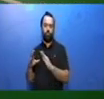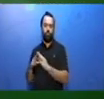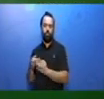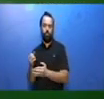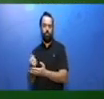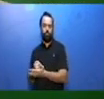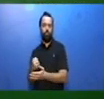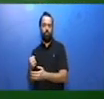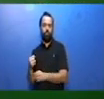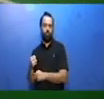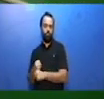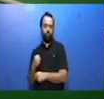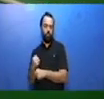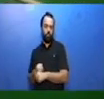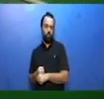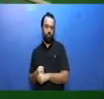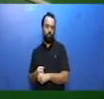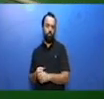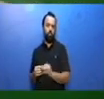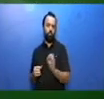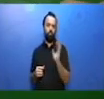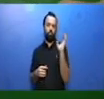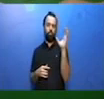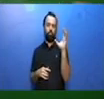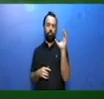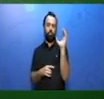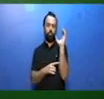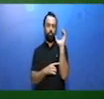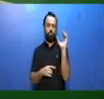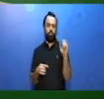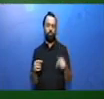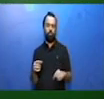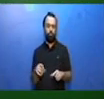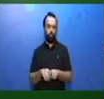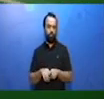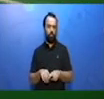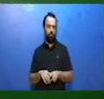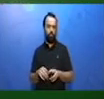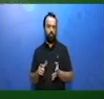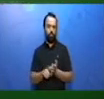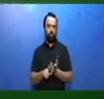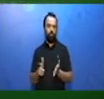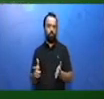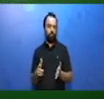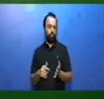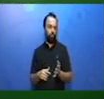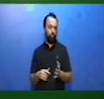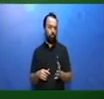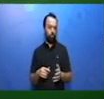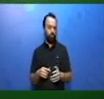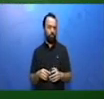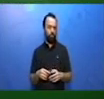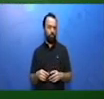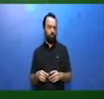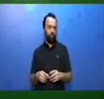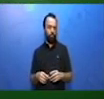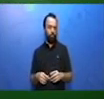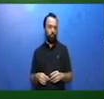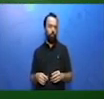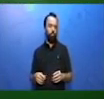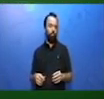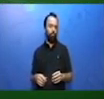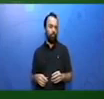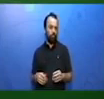tem água encanada nem esgoto. Luz elétrica tem, mas o asfalto ainda não chegou. Quando chove, as ruas ficam que é só